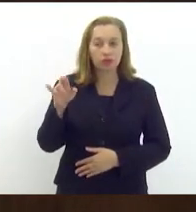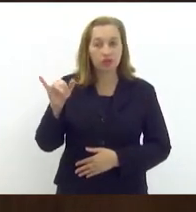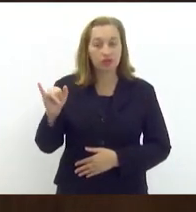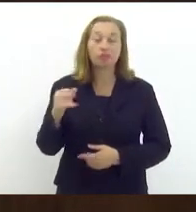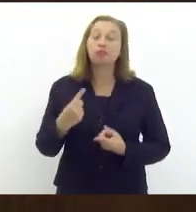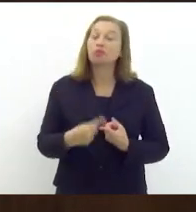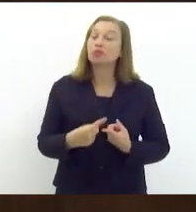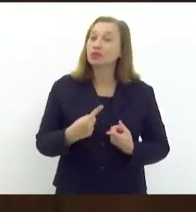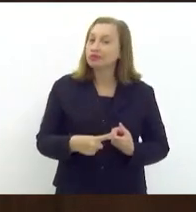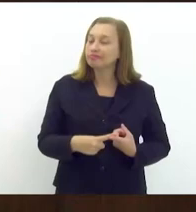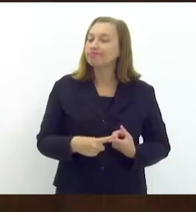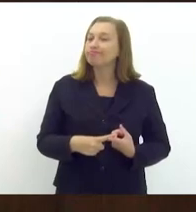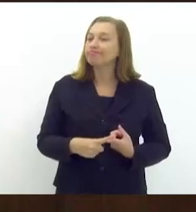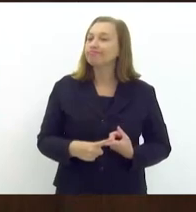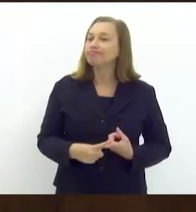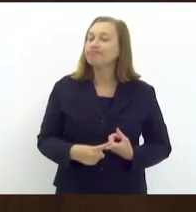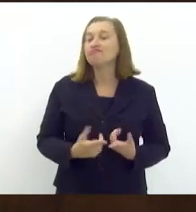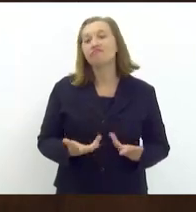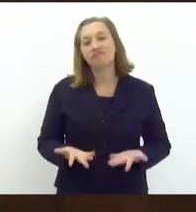porque realmente